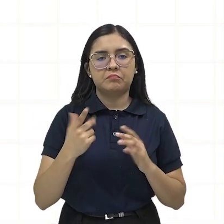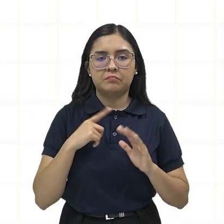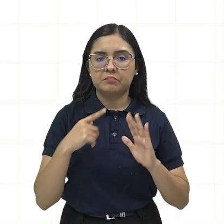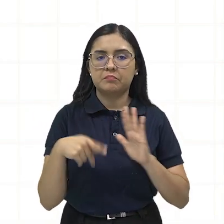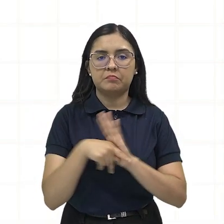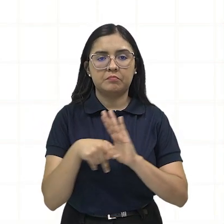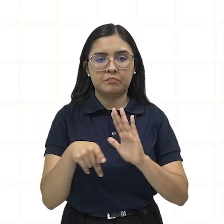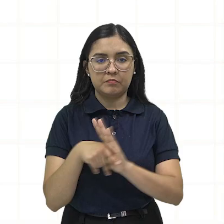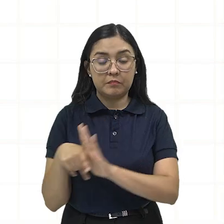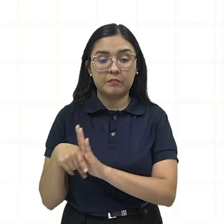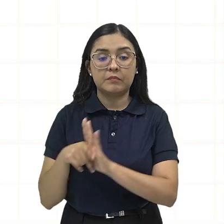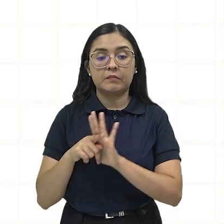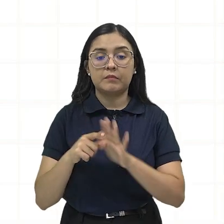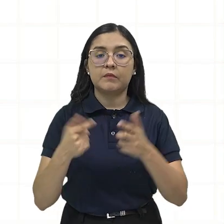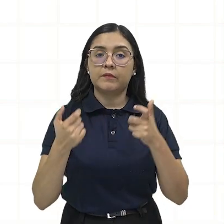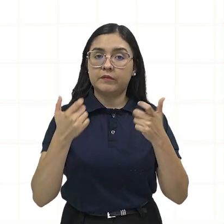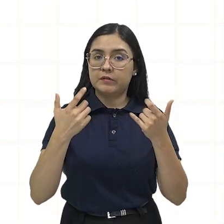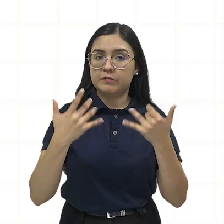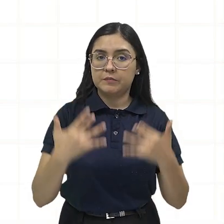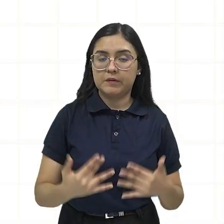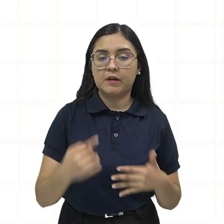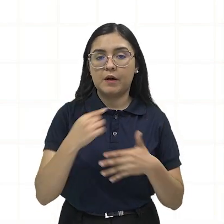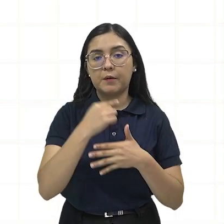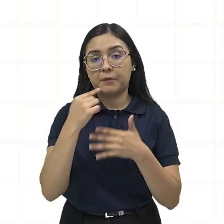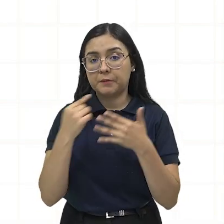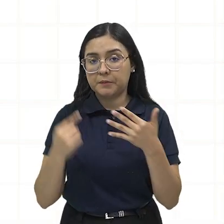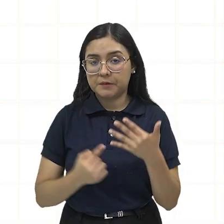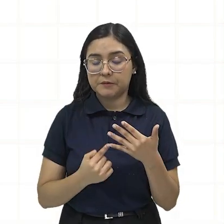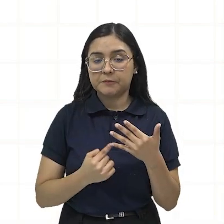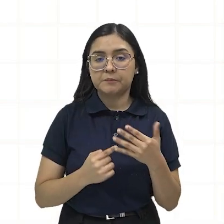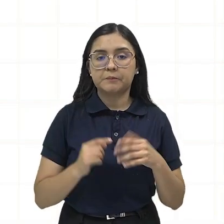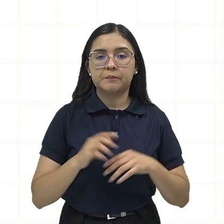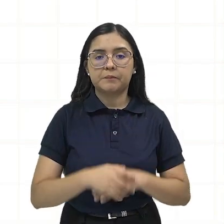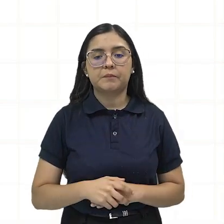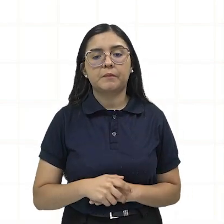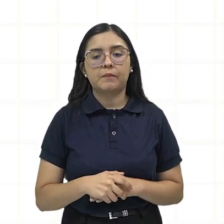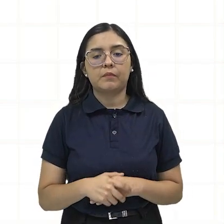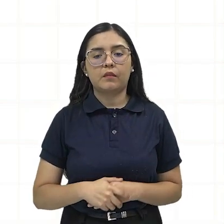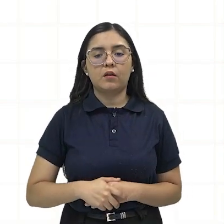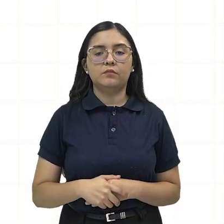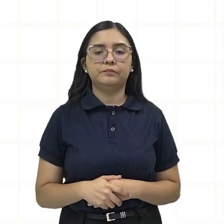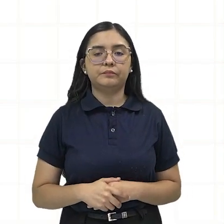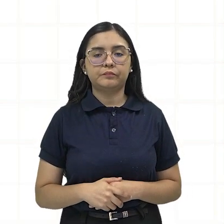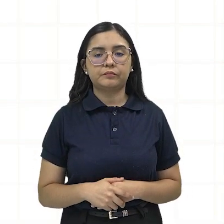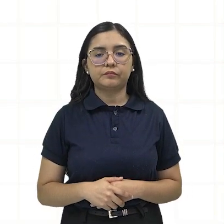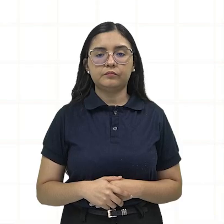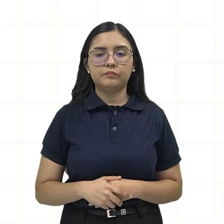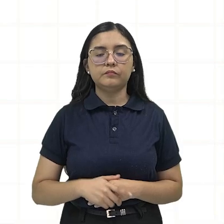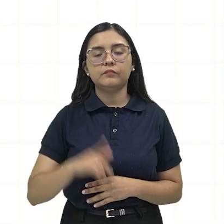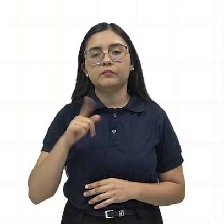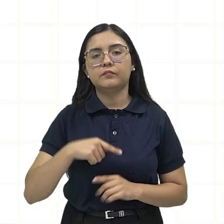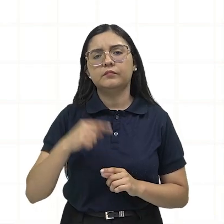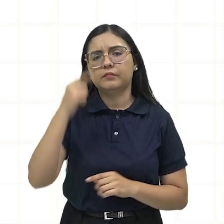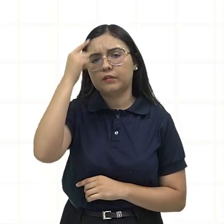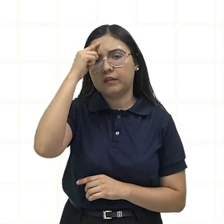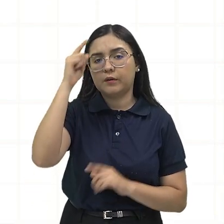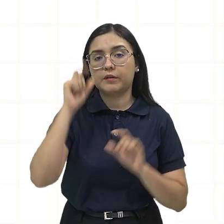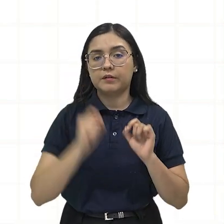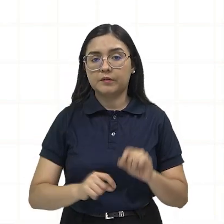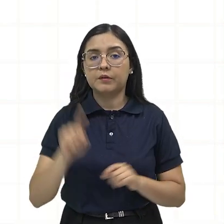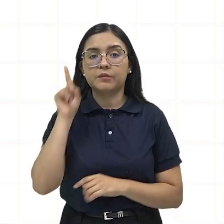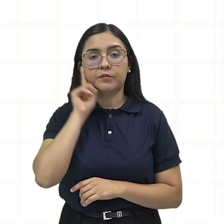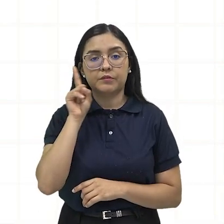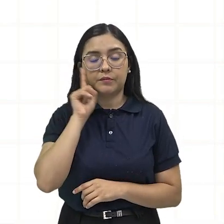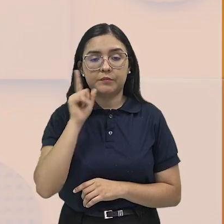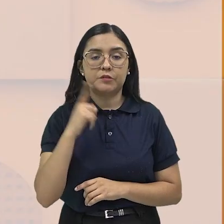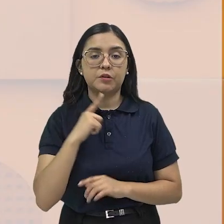particularidades. E eu vou citar para vocês algumas delas, tá, gente? Uma das particularidades era justamente a ideia de que os Estados Unidos